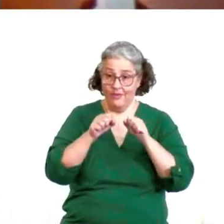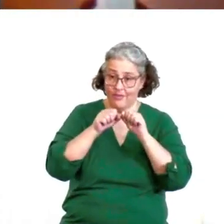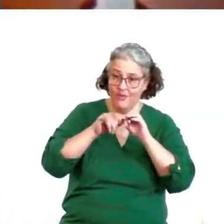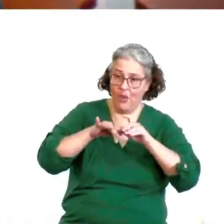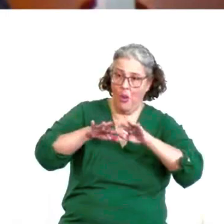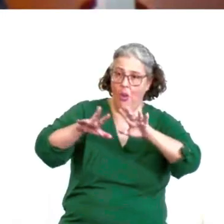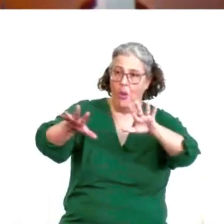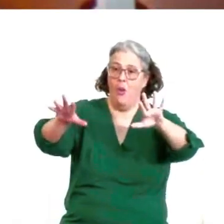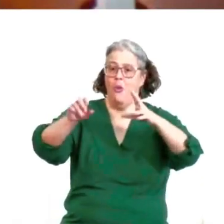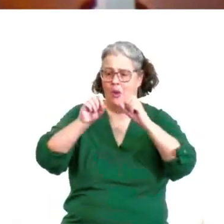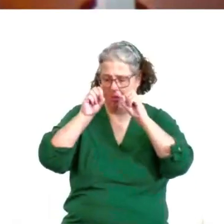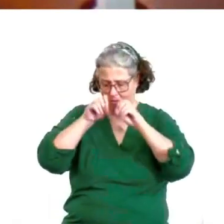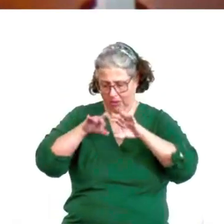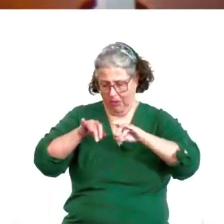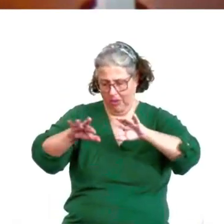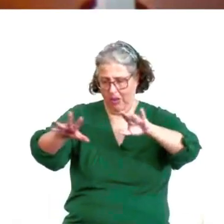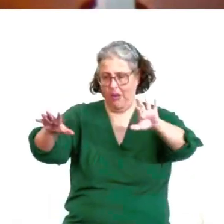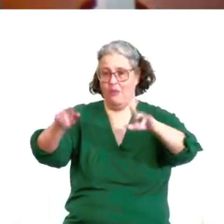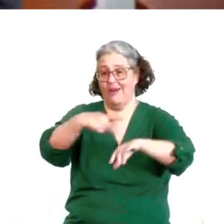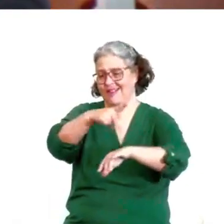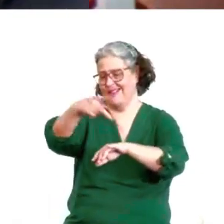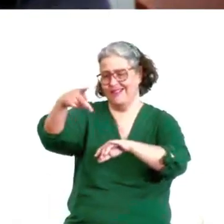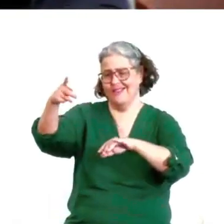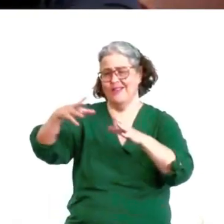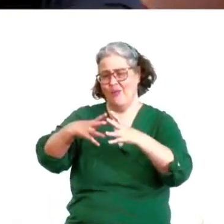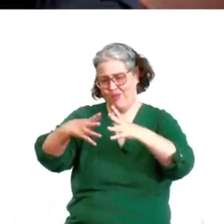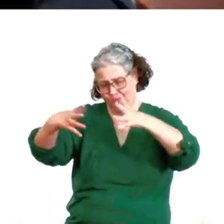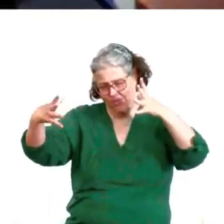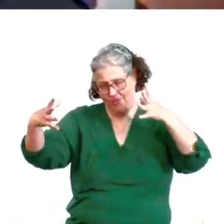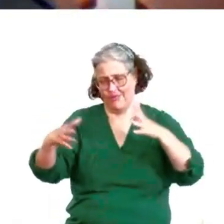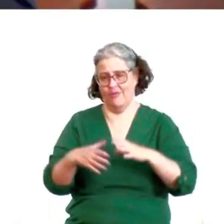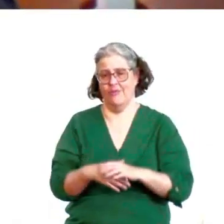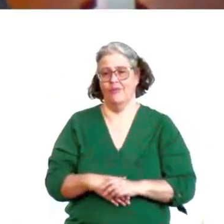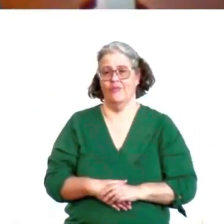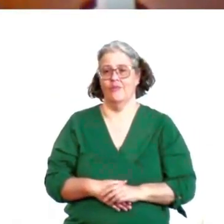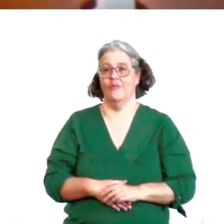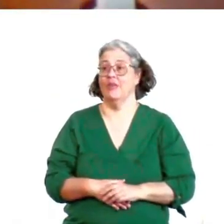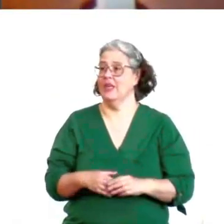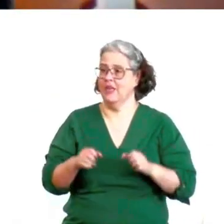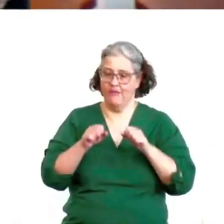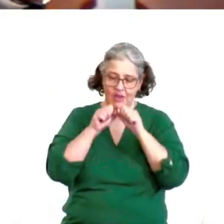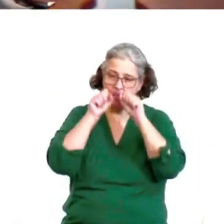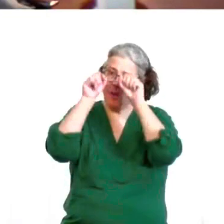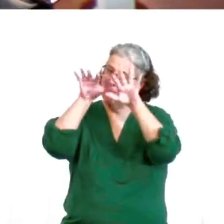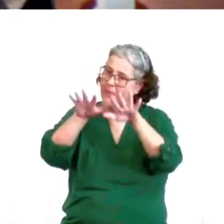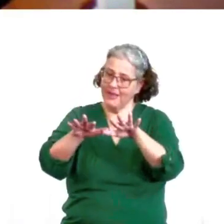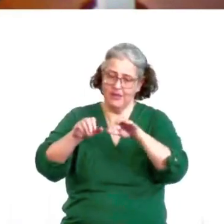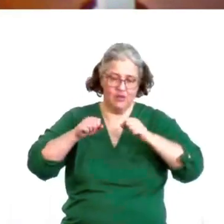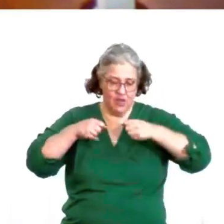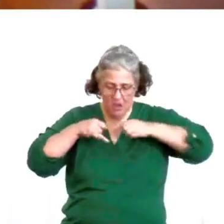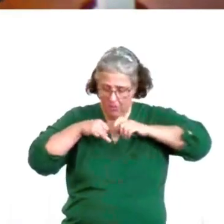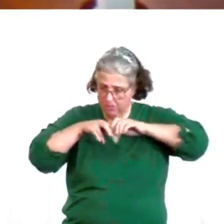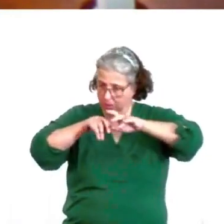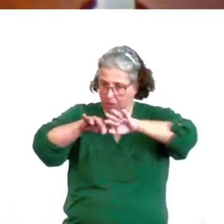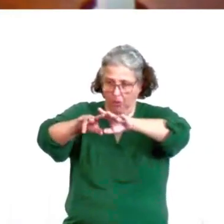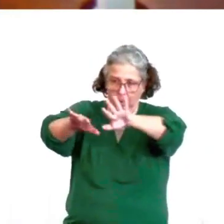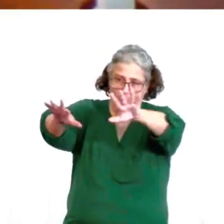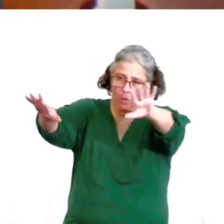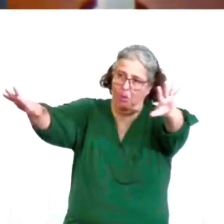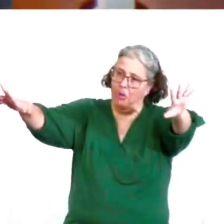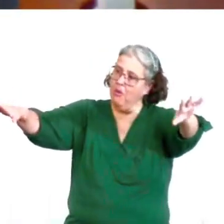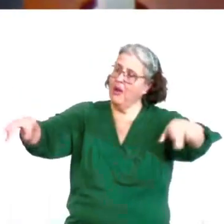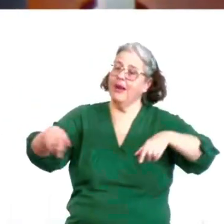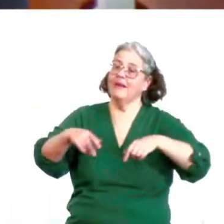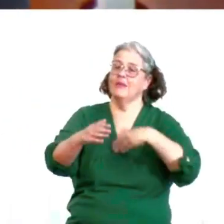Abraão além disso vai portar uma bênção que vai ser repassada para todos que virão dessa